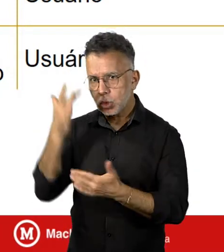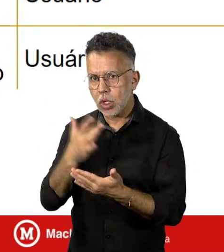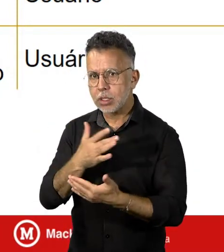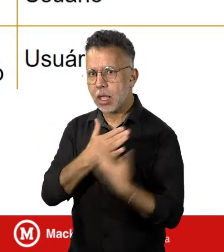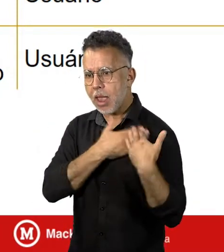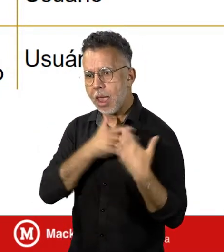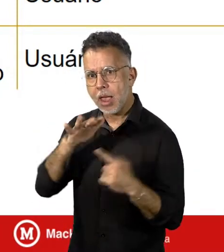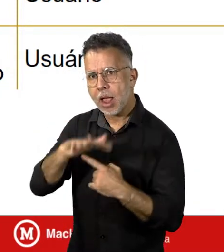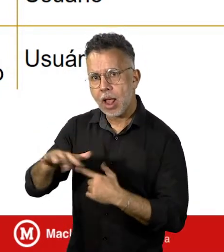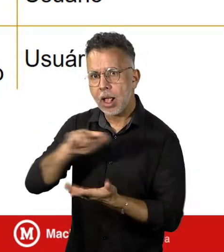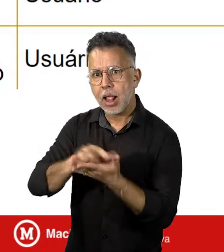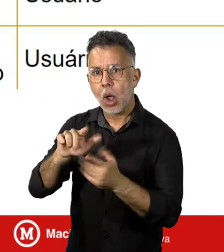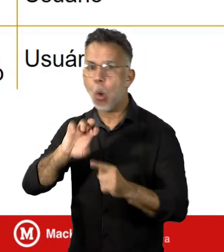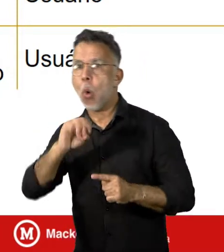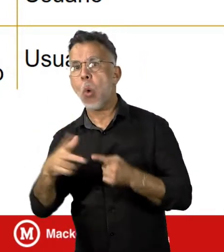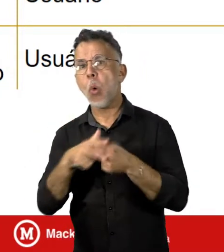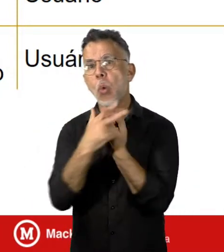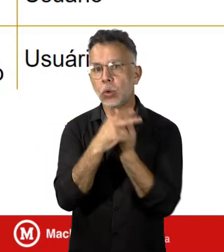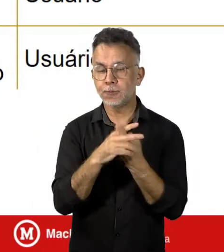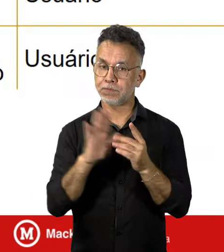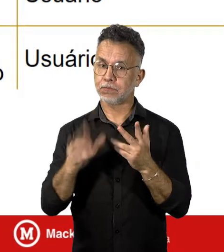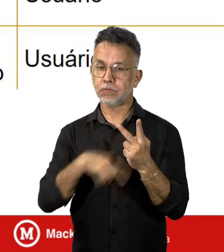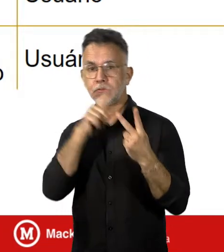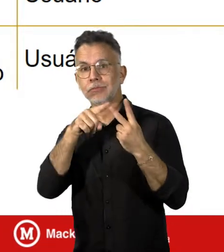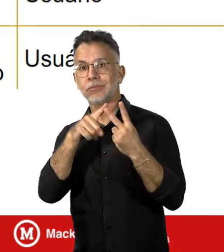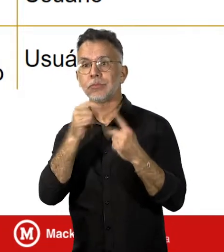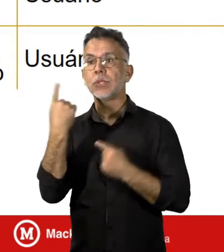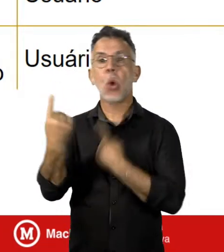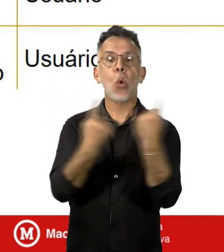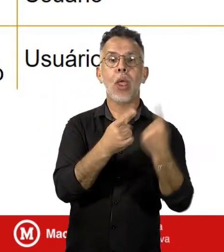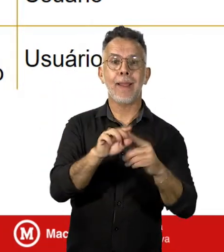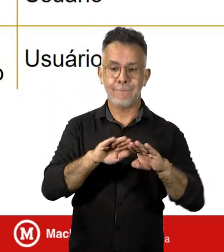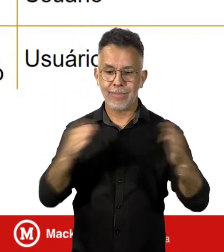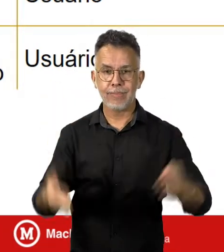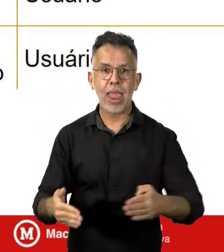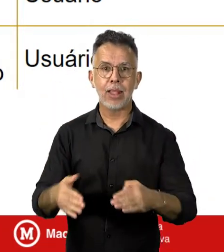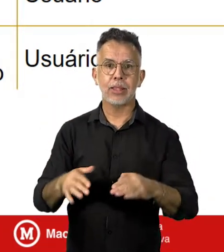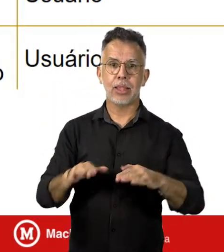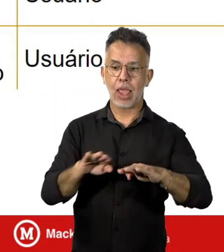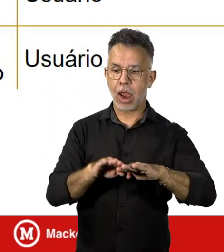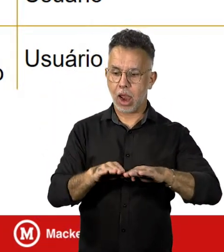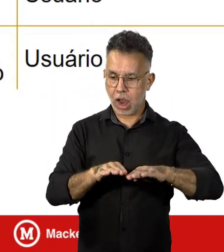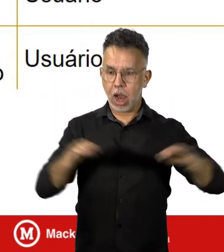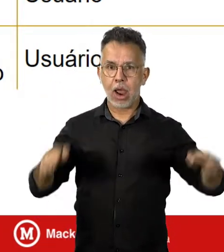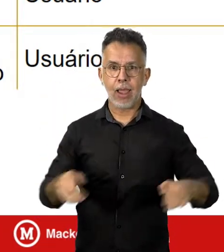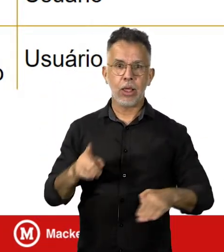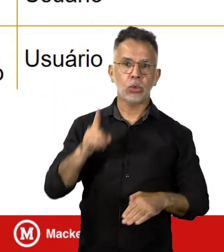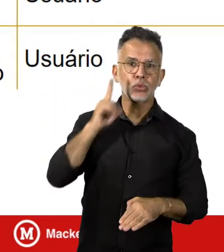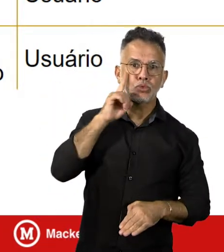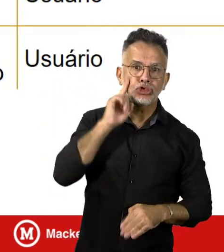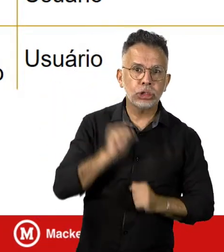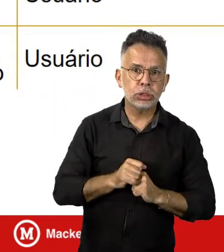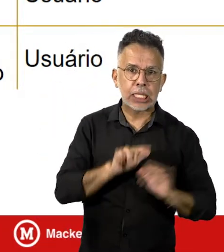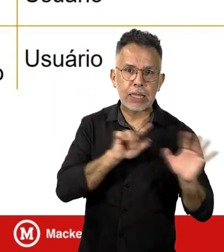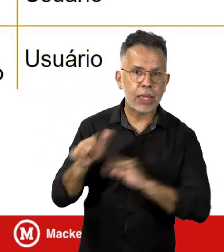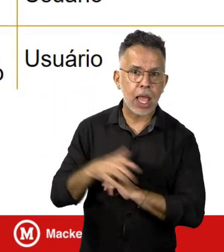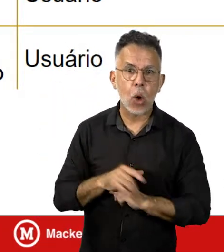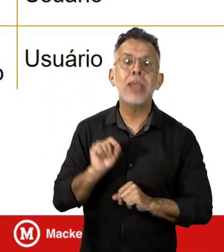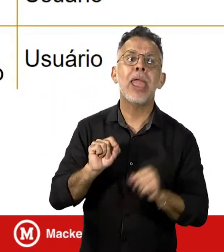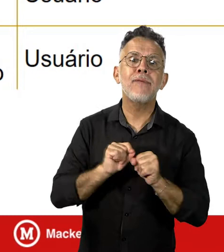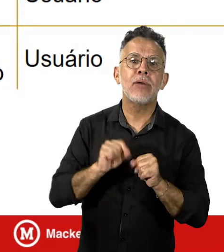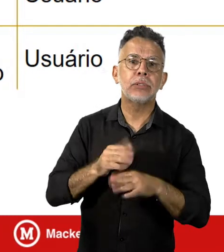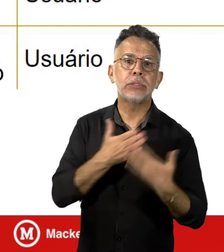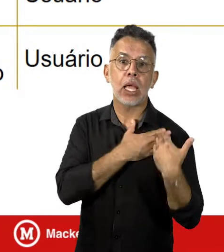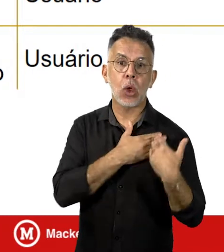manutenção? O individual. Mesa, bancadas, equipamentos. Com que frequência? É diário? É semanal? Quem